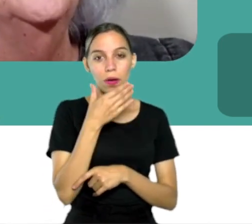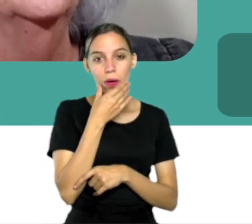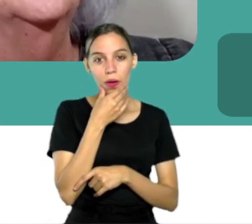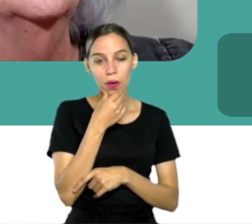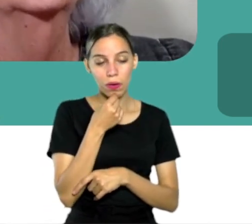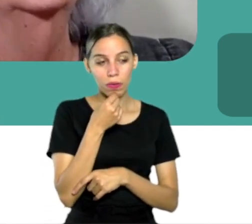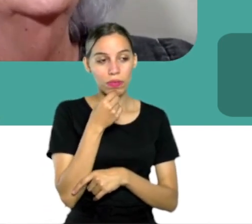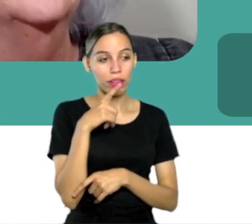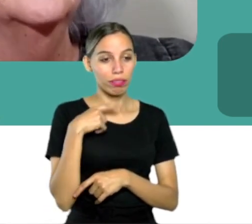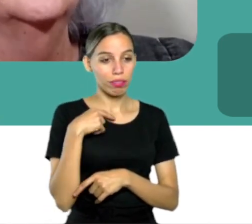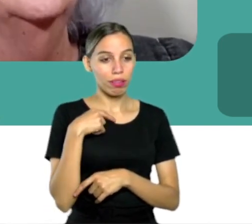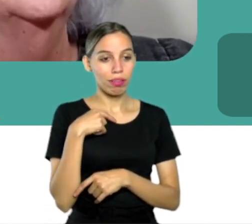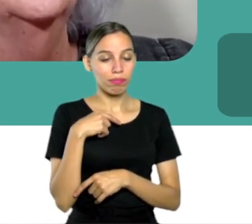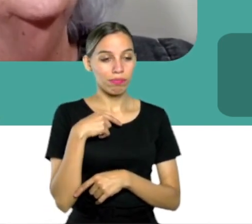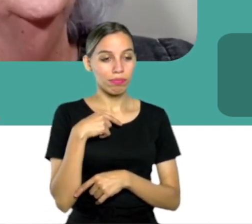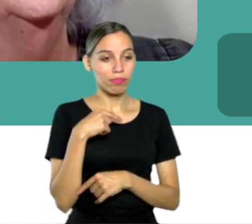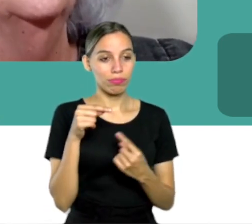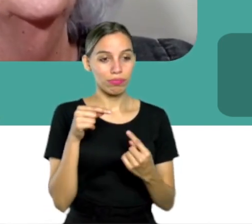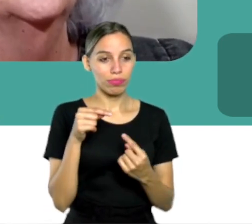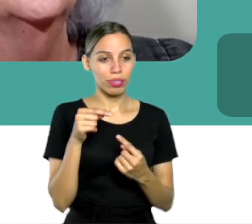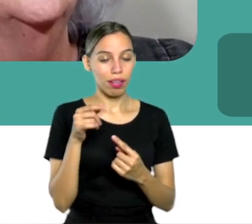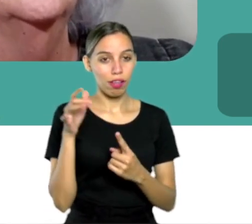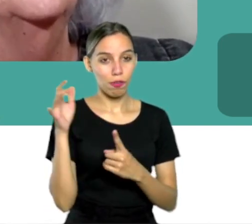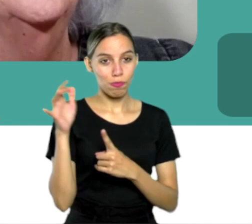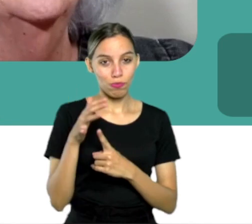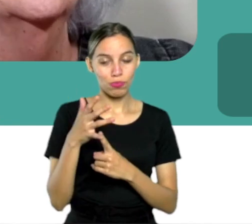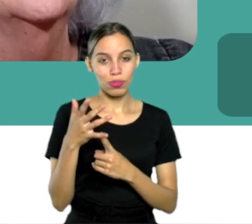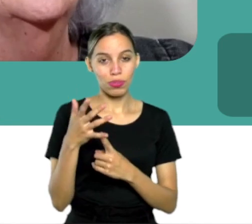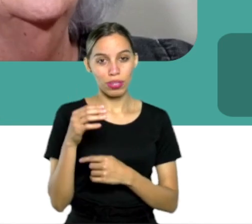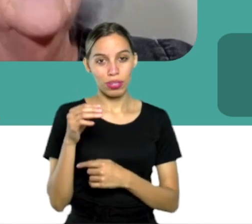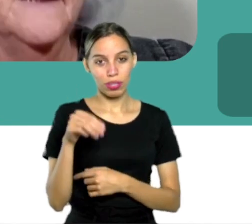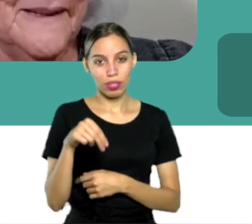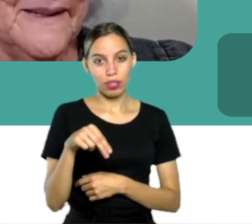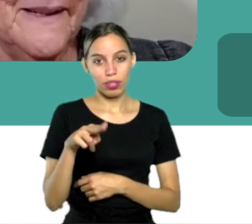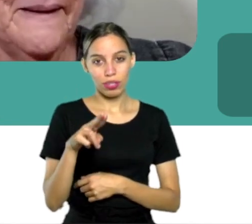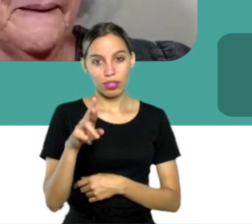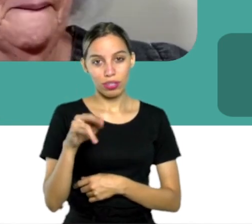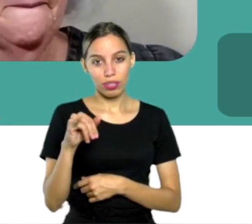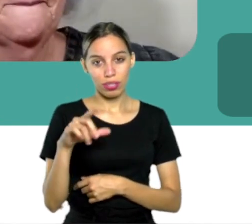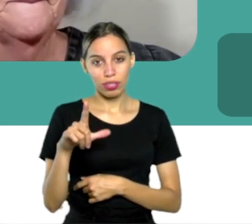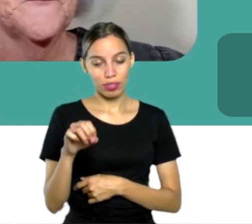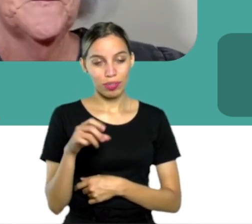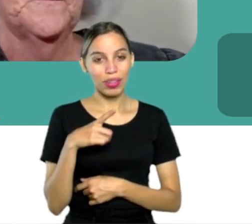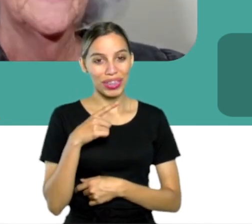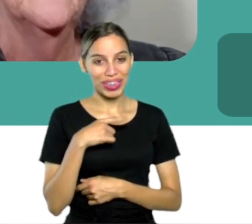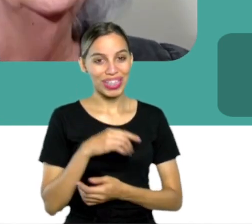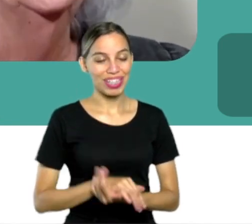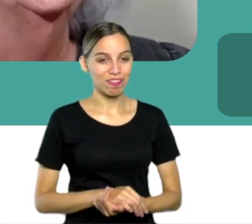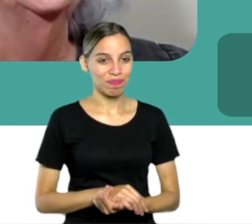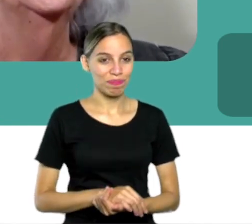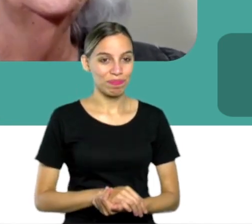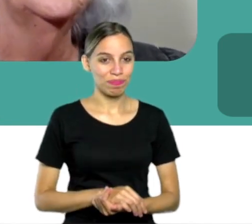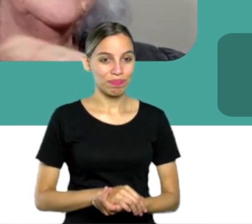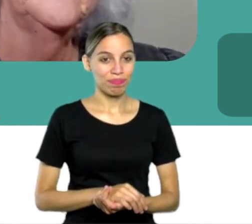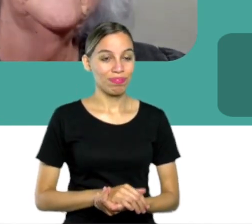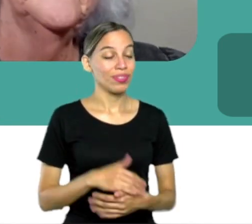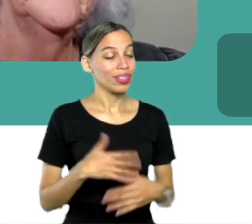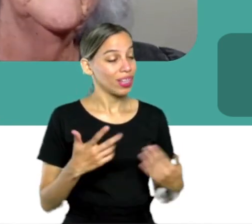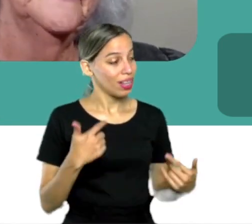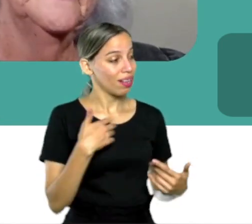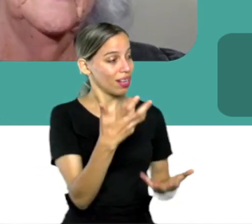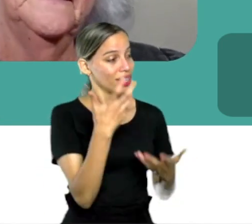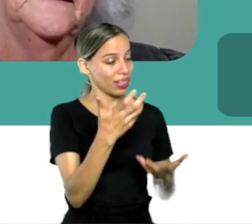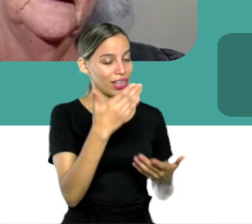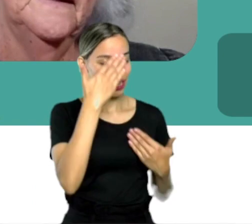No Murilo, na escrita do Murilo. Pois é, que beleza, né? Então, Líria, eu quero te agradecer muito a